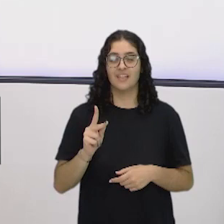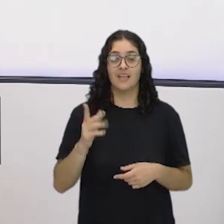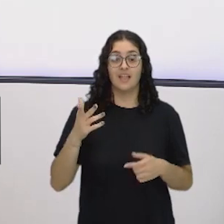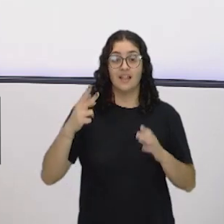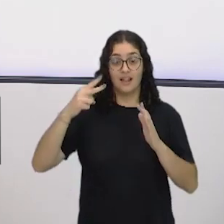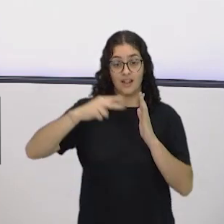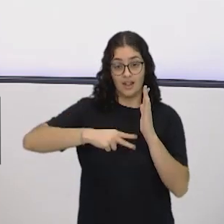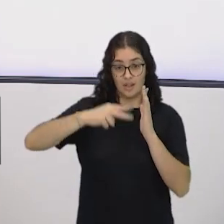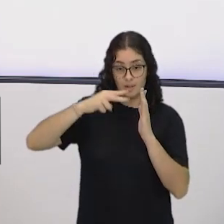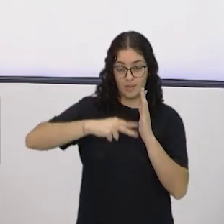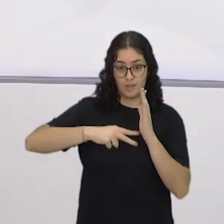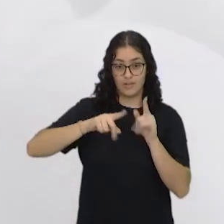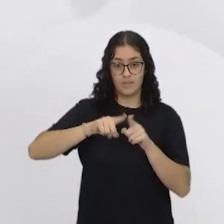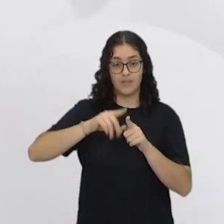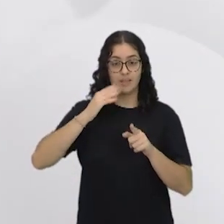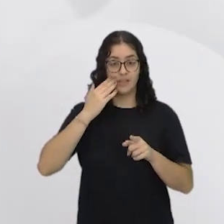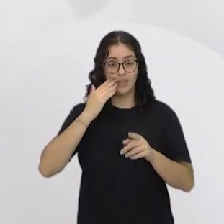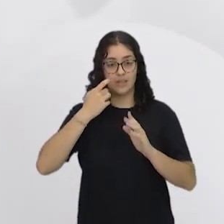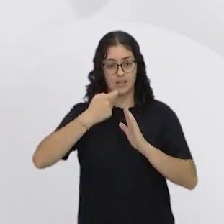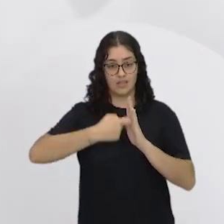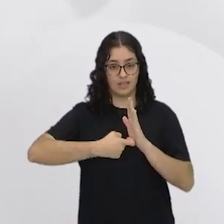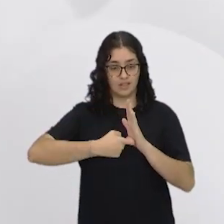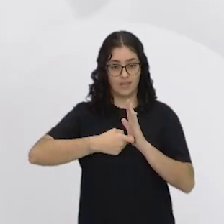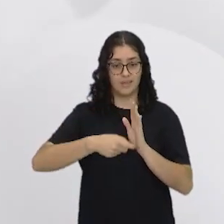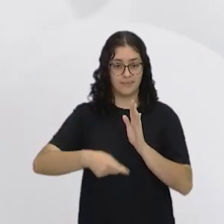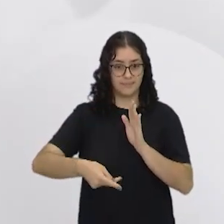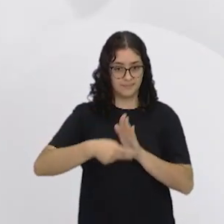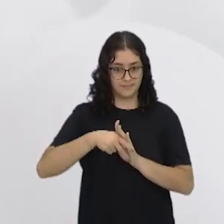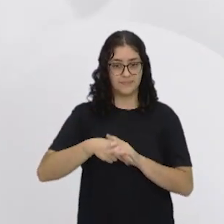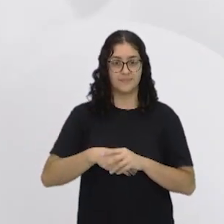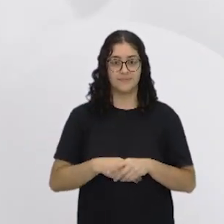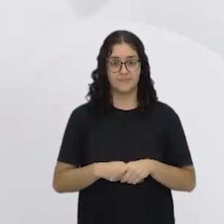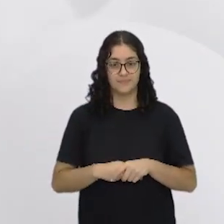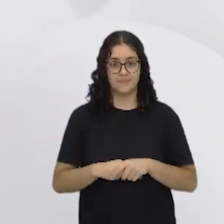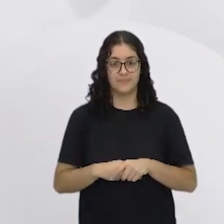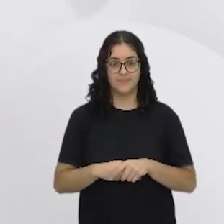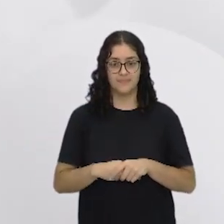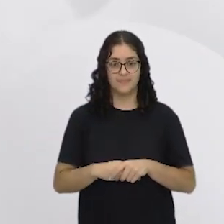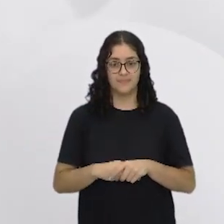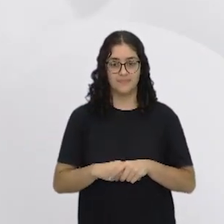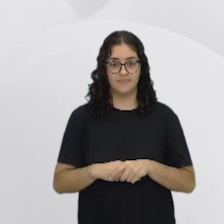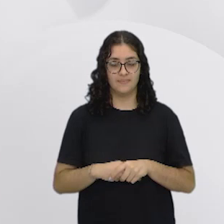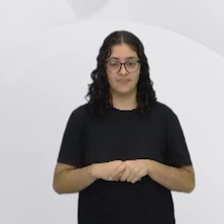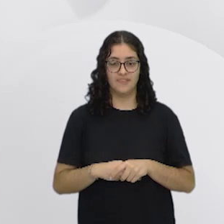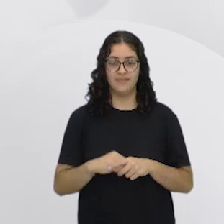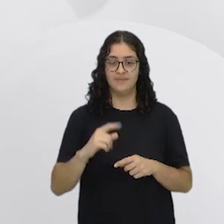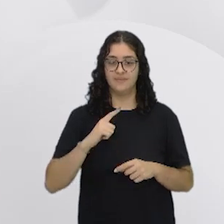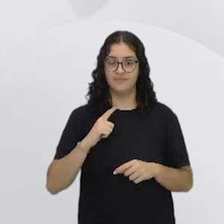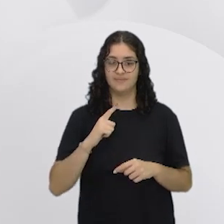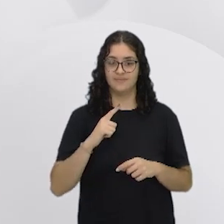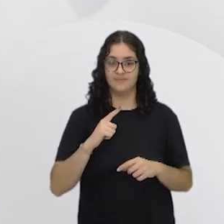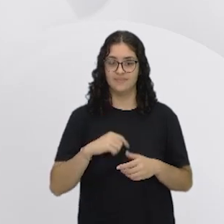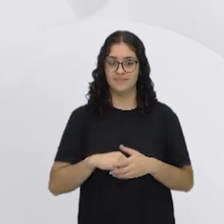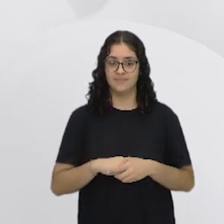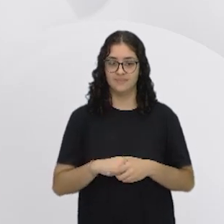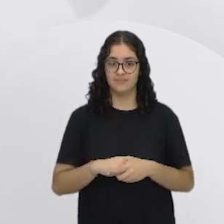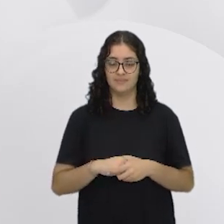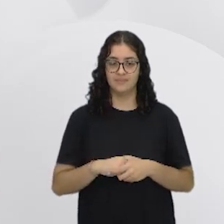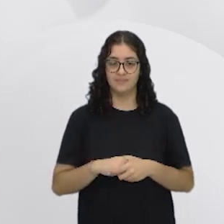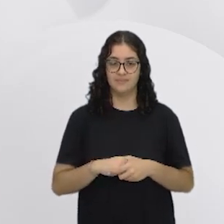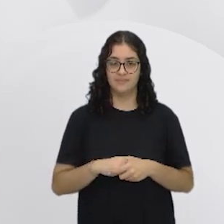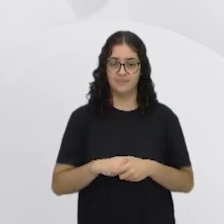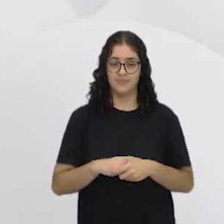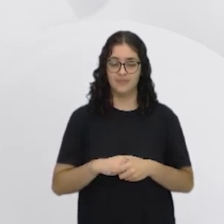Leitura, tem mais, João. Leitura e interpretação de textos discursivos verbais para gráficos, verbais para reescrevê-los em gráficos